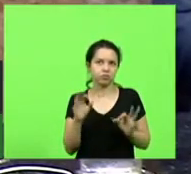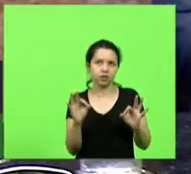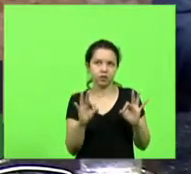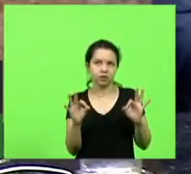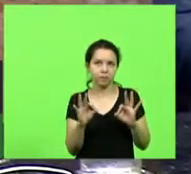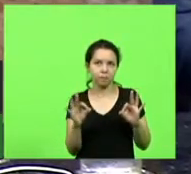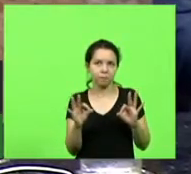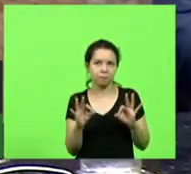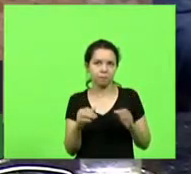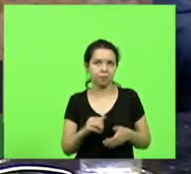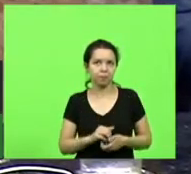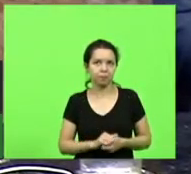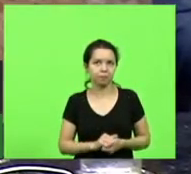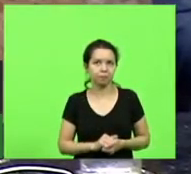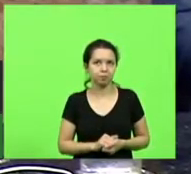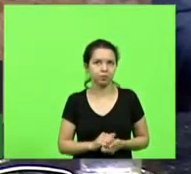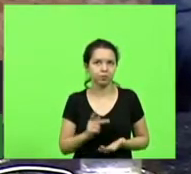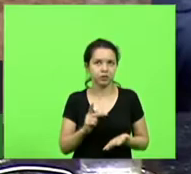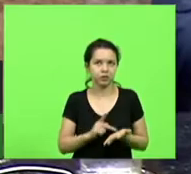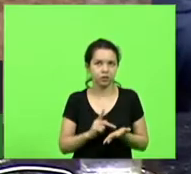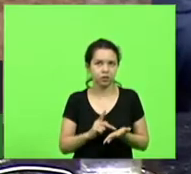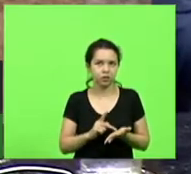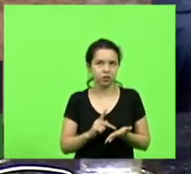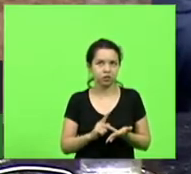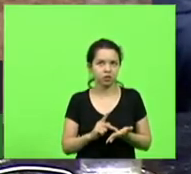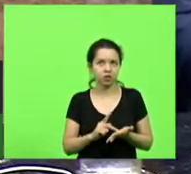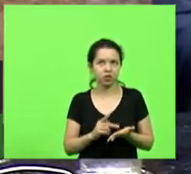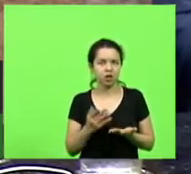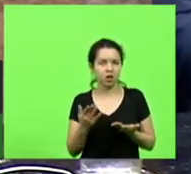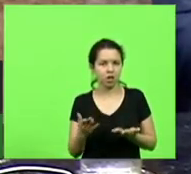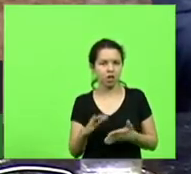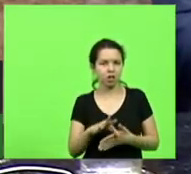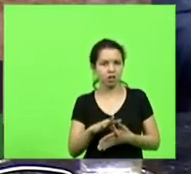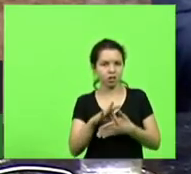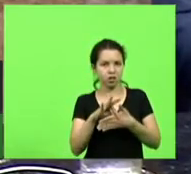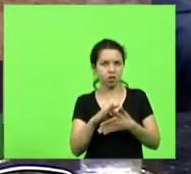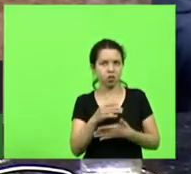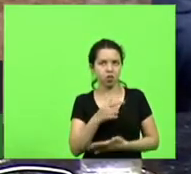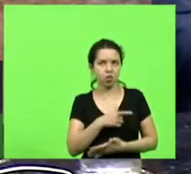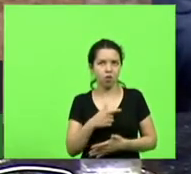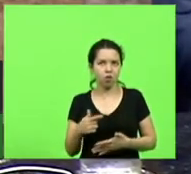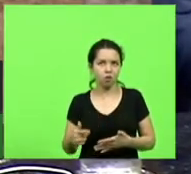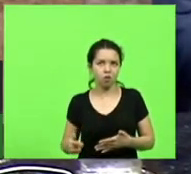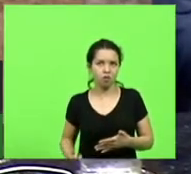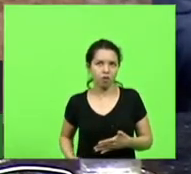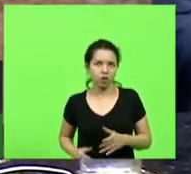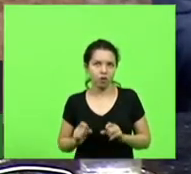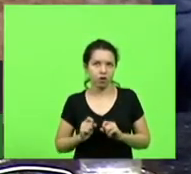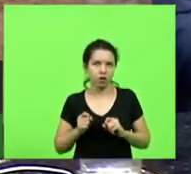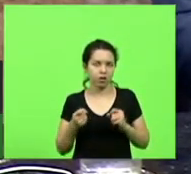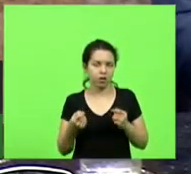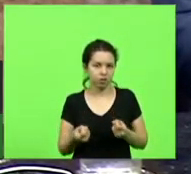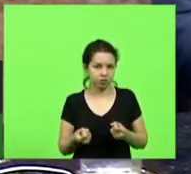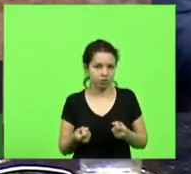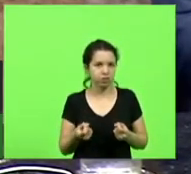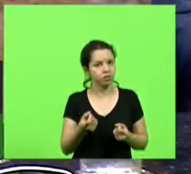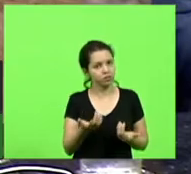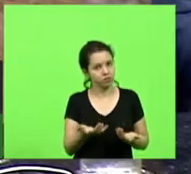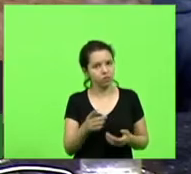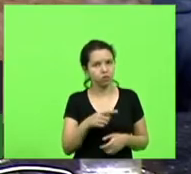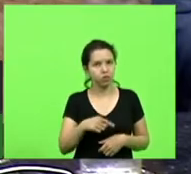E, logicamente, se tratando do próprio líder do governo nesse momento defendendo, aí mesmo a gente tem que